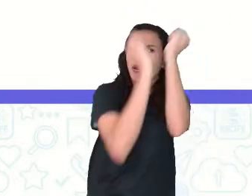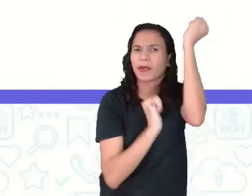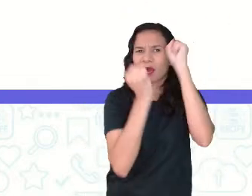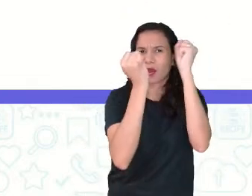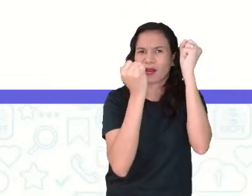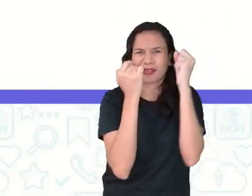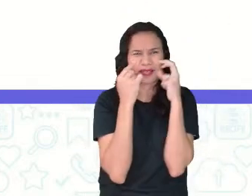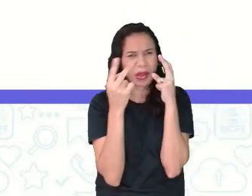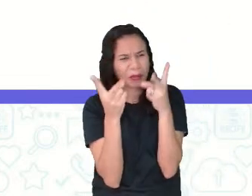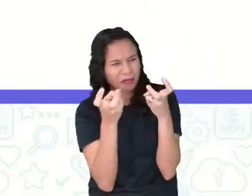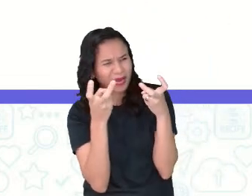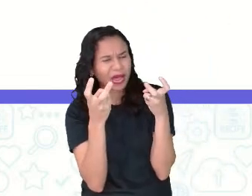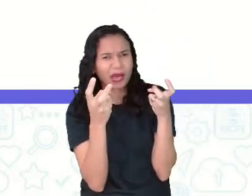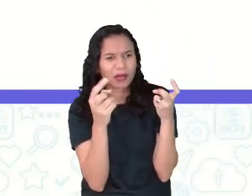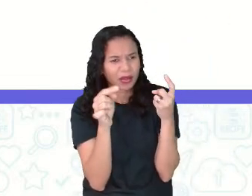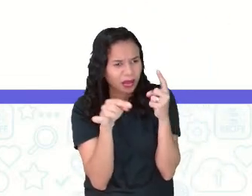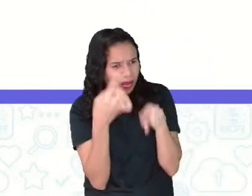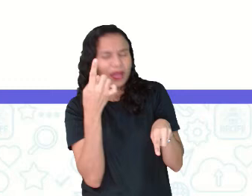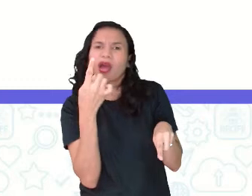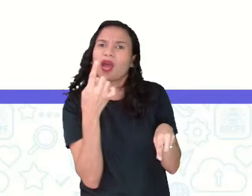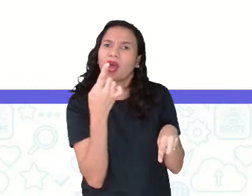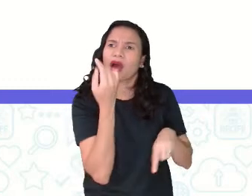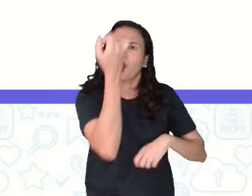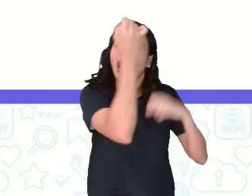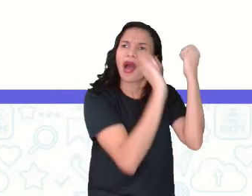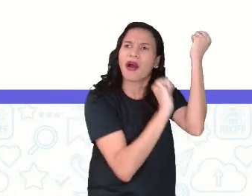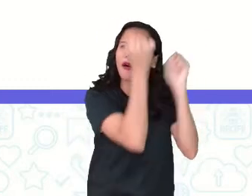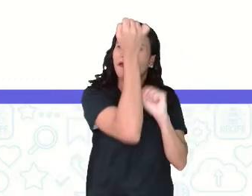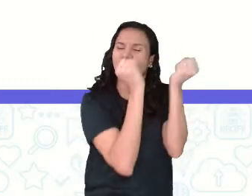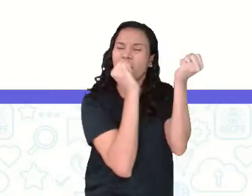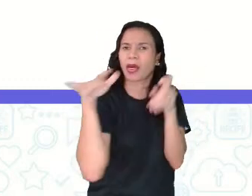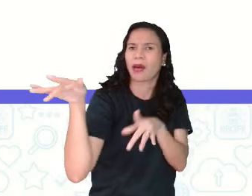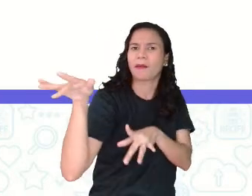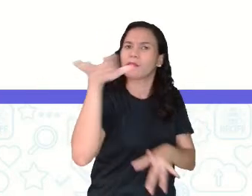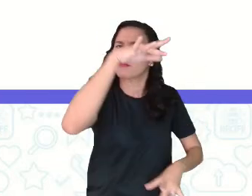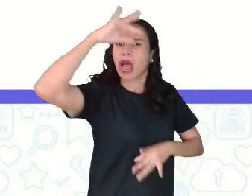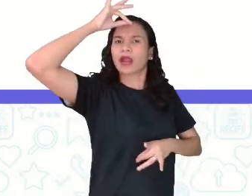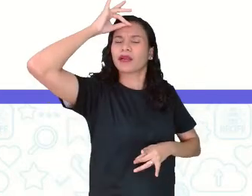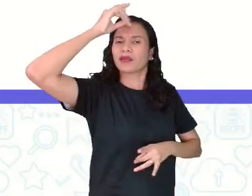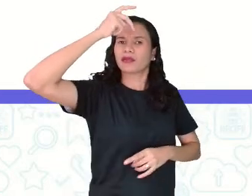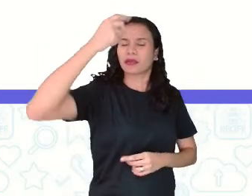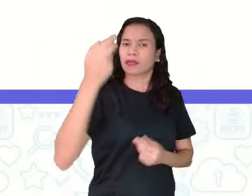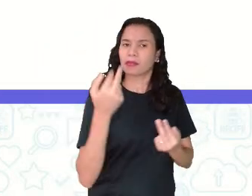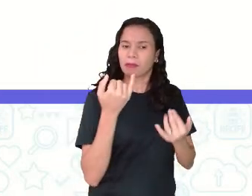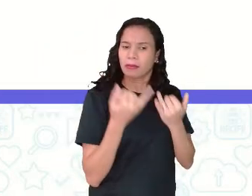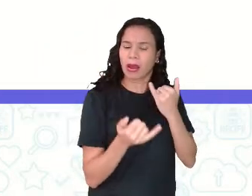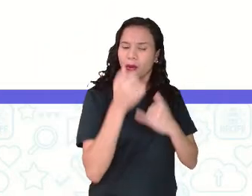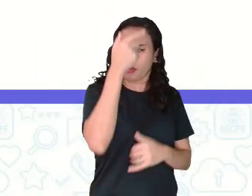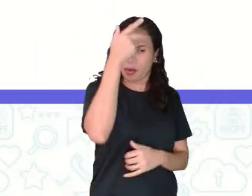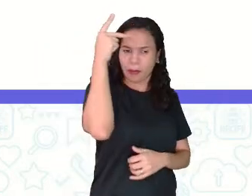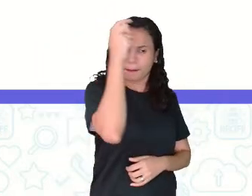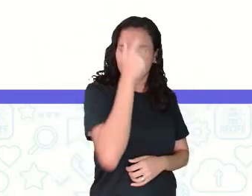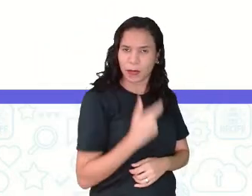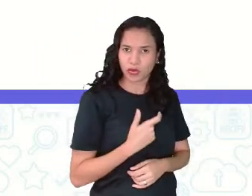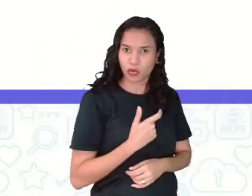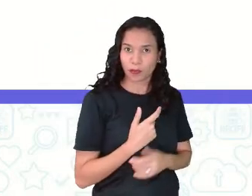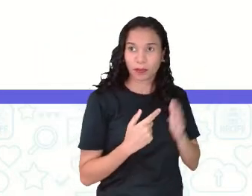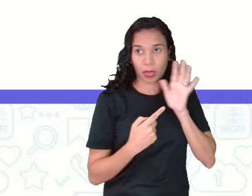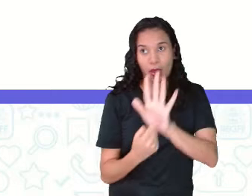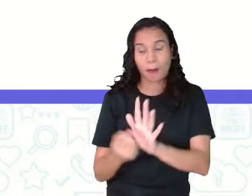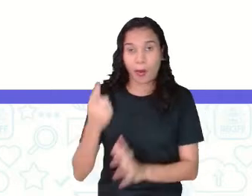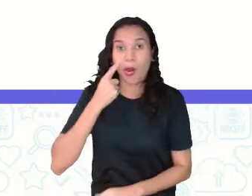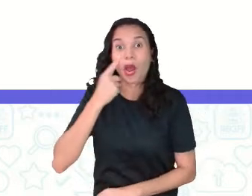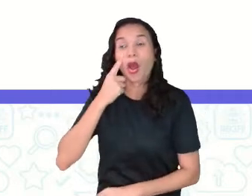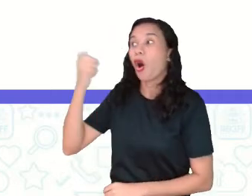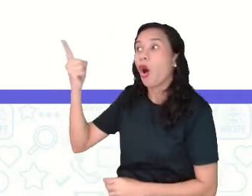estão percebendo? A fábrica, ela está aí personificada, né, como se fosse uma pessoa, e ela está apontando para o